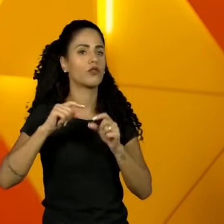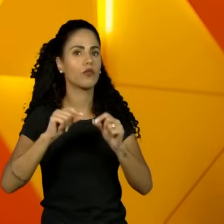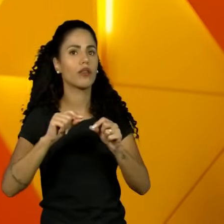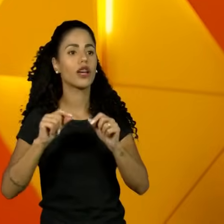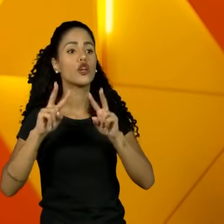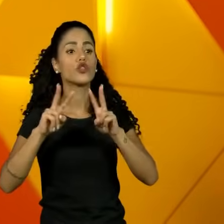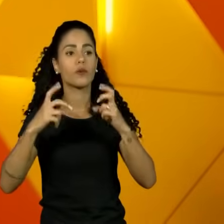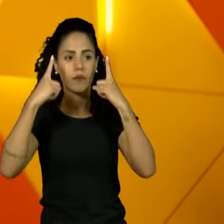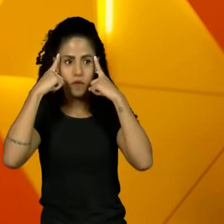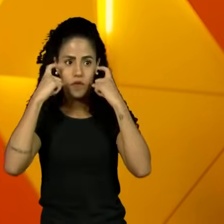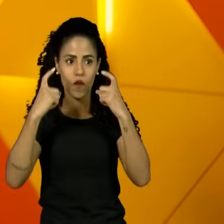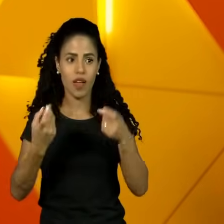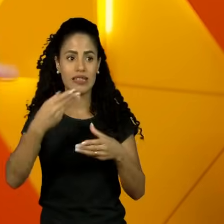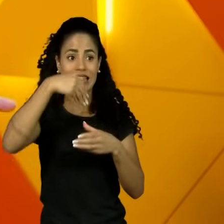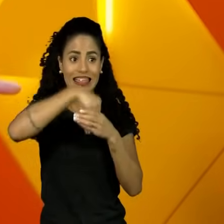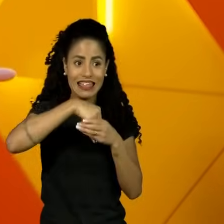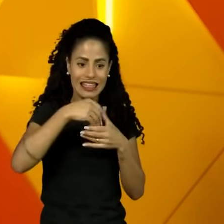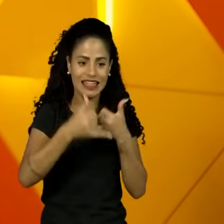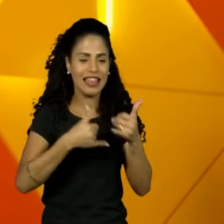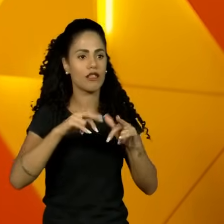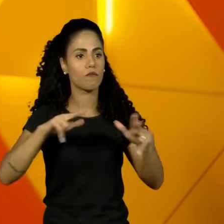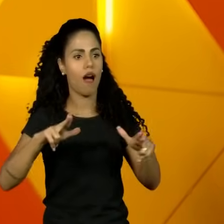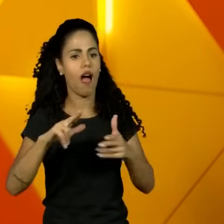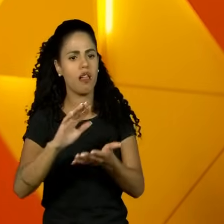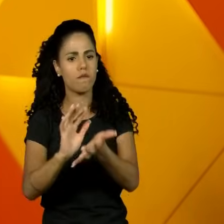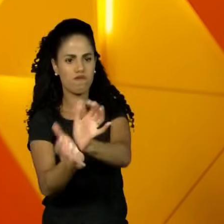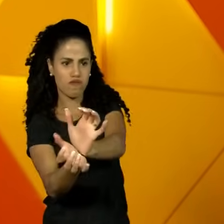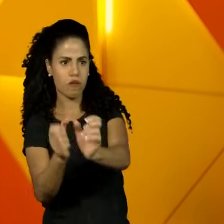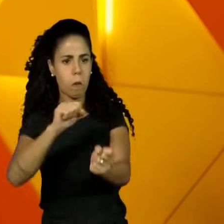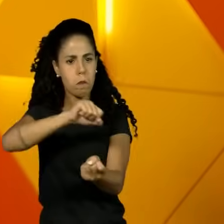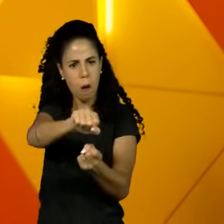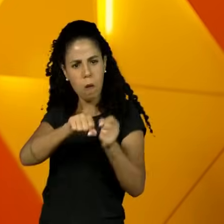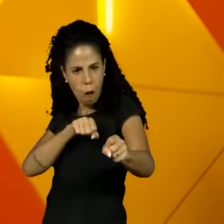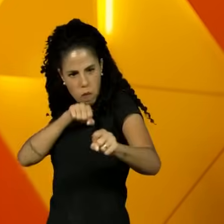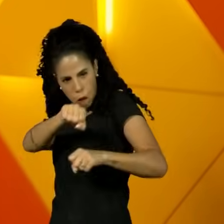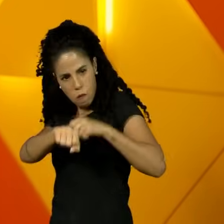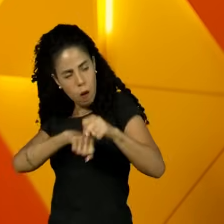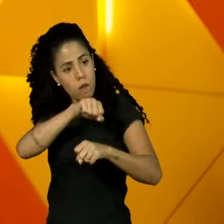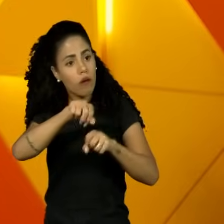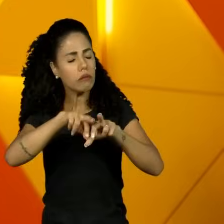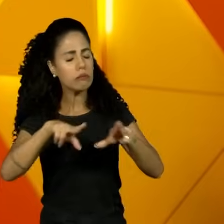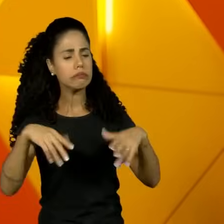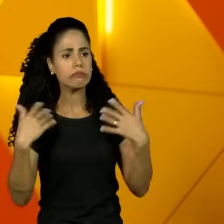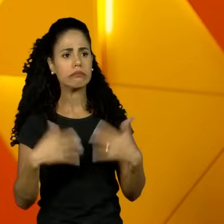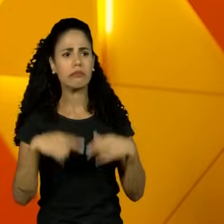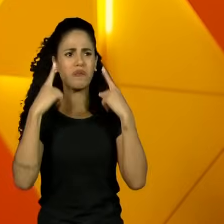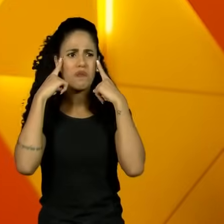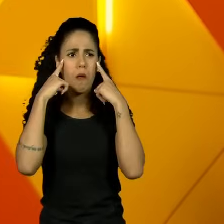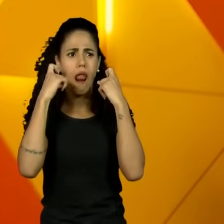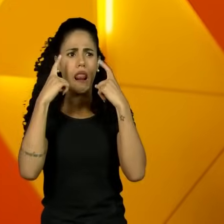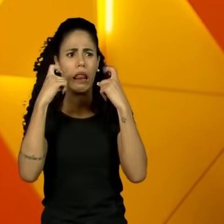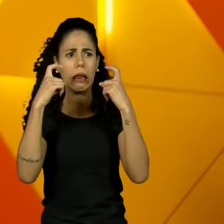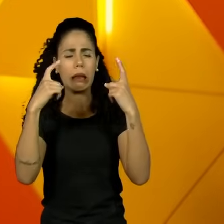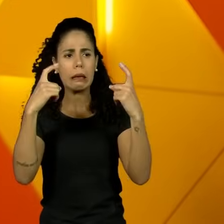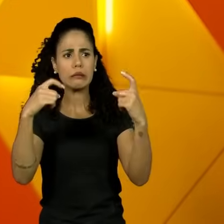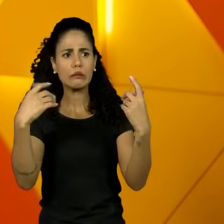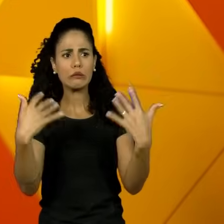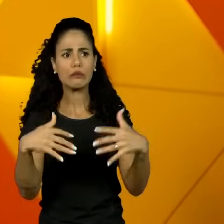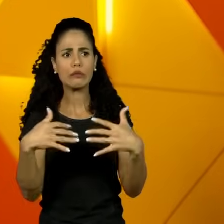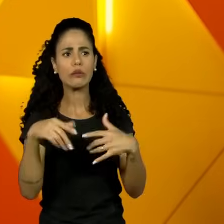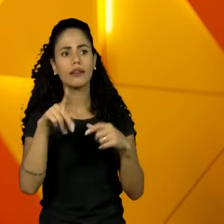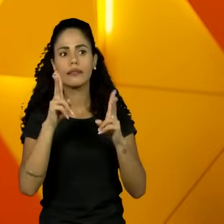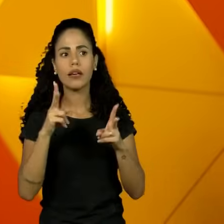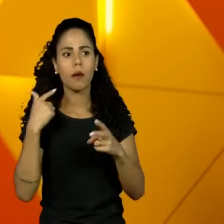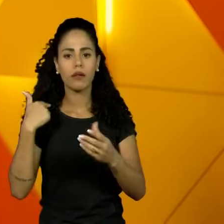da violência nos jogos. Mortal Kombat, Valorant, são jogos muito violentos, né? E aí sempre tem